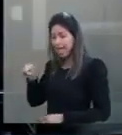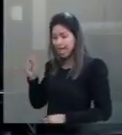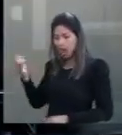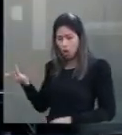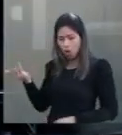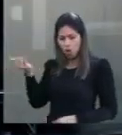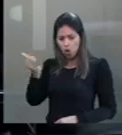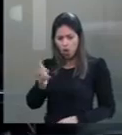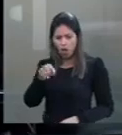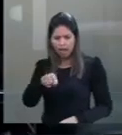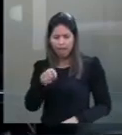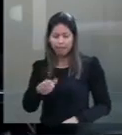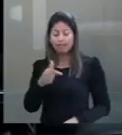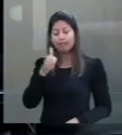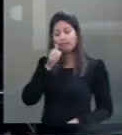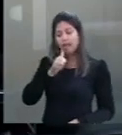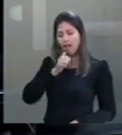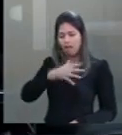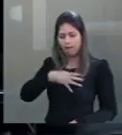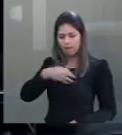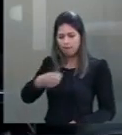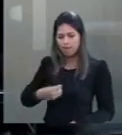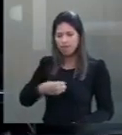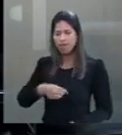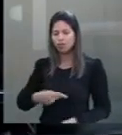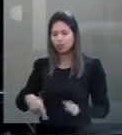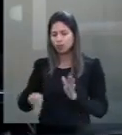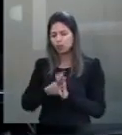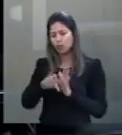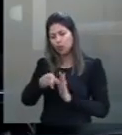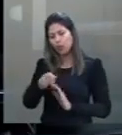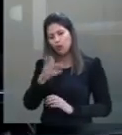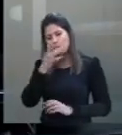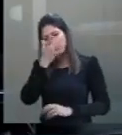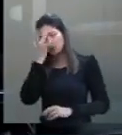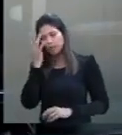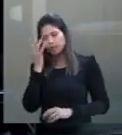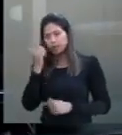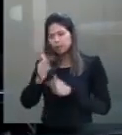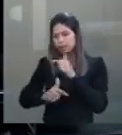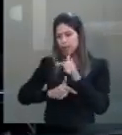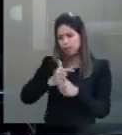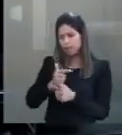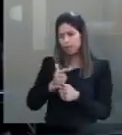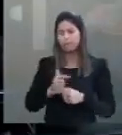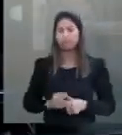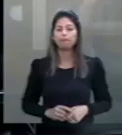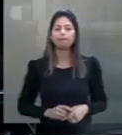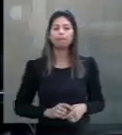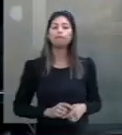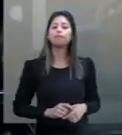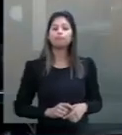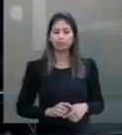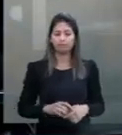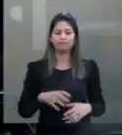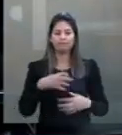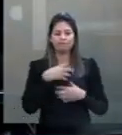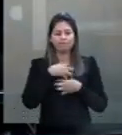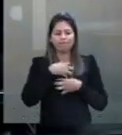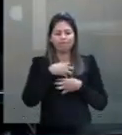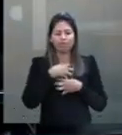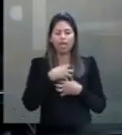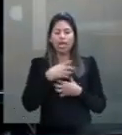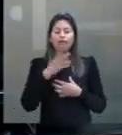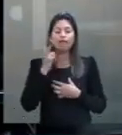filha dos seus patrões. Vamos, nesse momento, muito mais do que eu falar aqui, tomado um pouquinho com a emoção, que é natural de